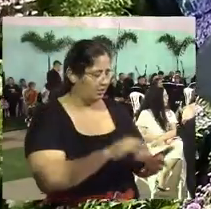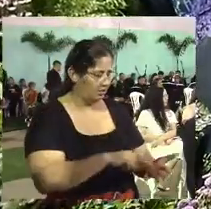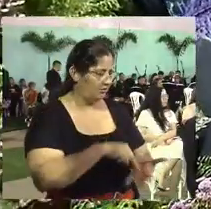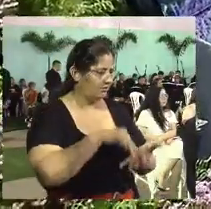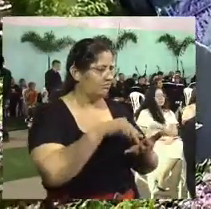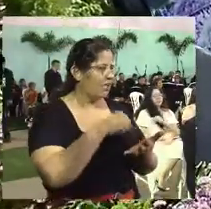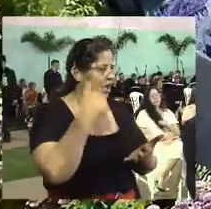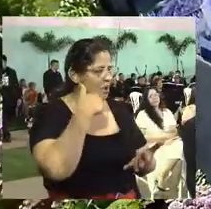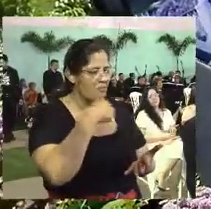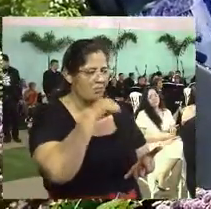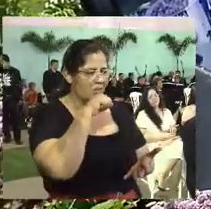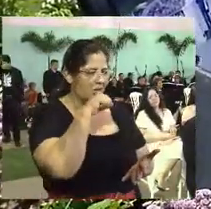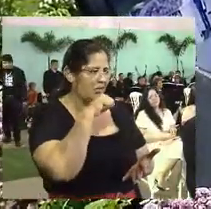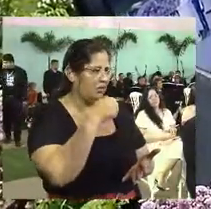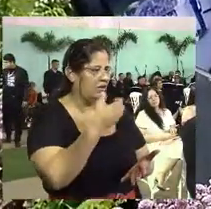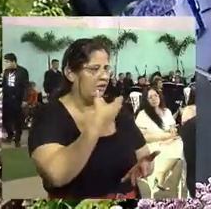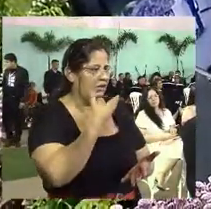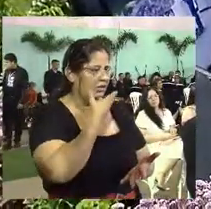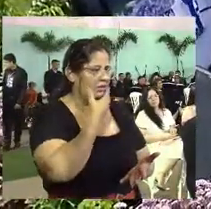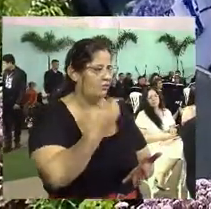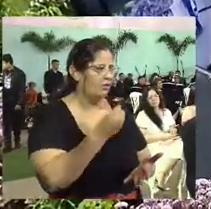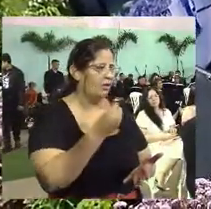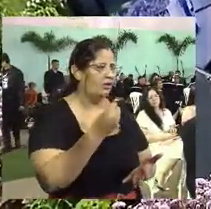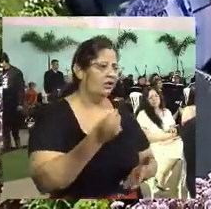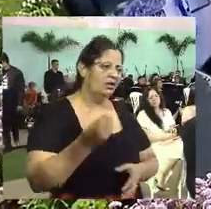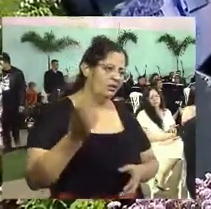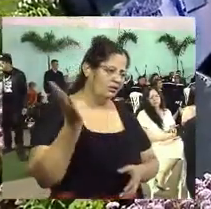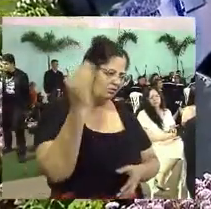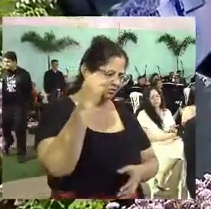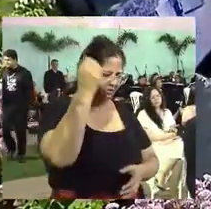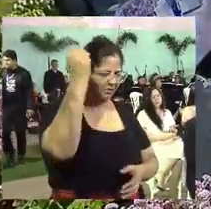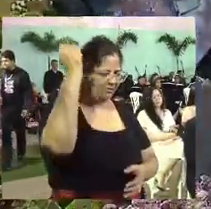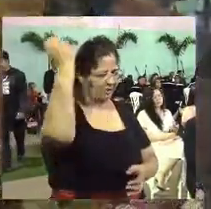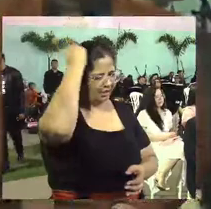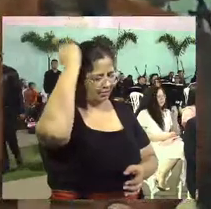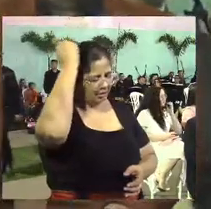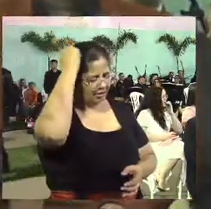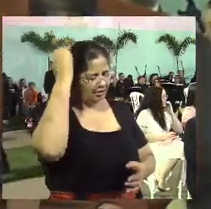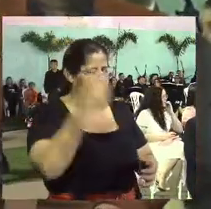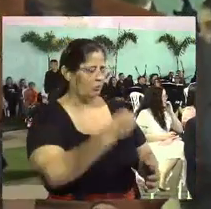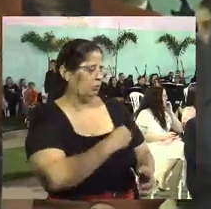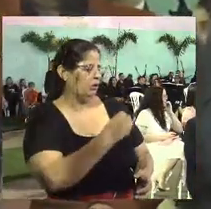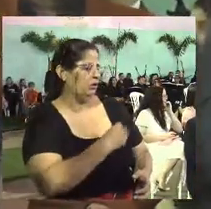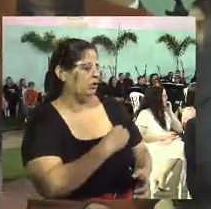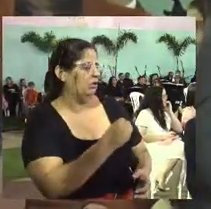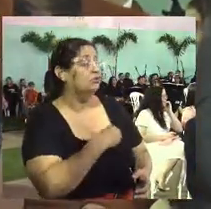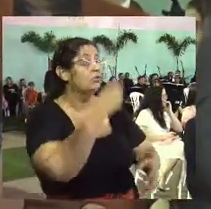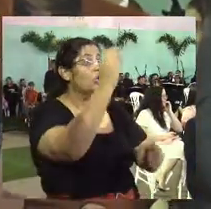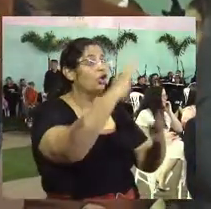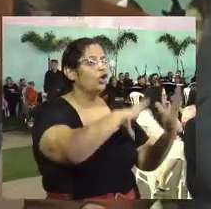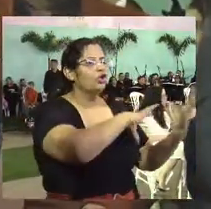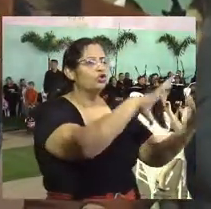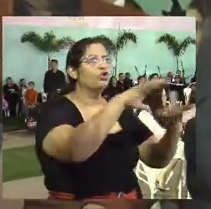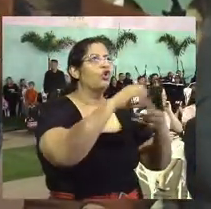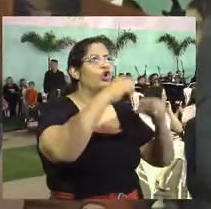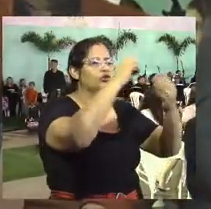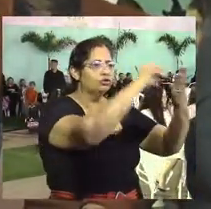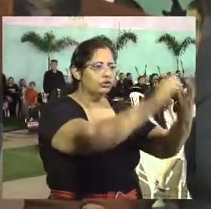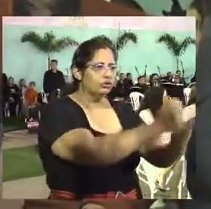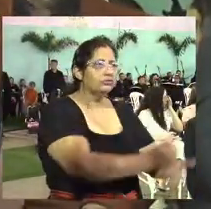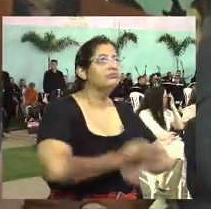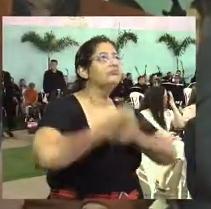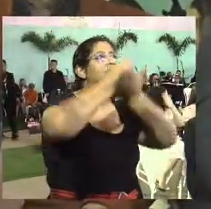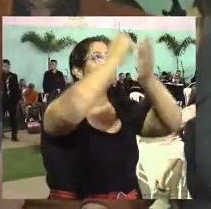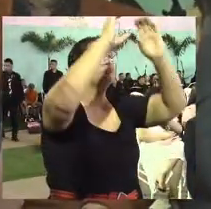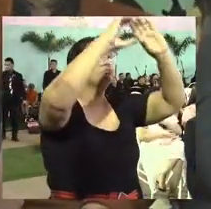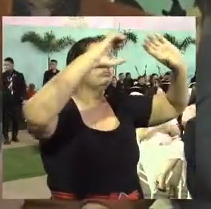e o papai alguém que foi Deus o livre vamos se arrependendo dos pecados todos vão irão para o céu e quando chega lá